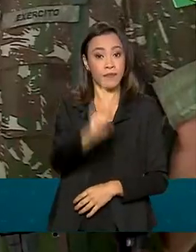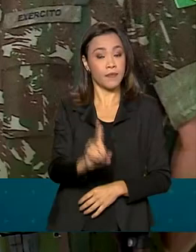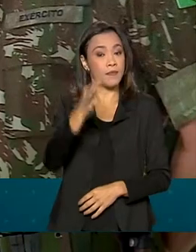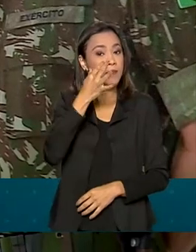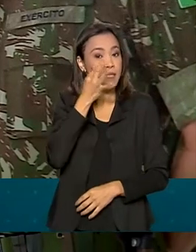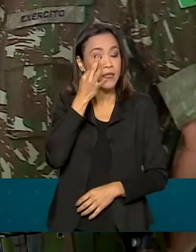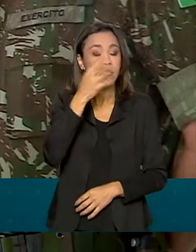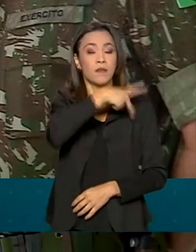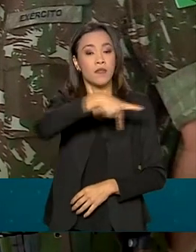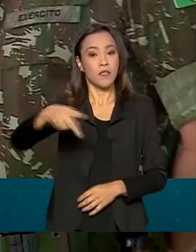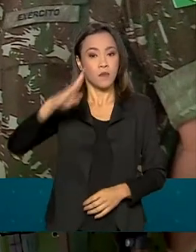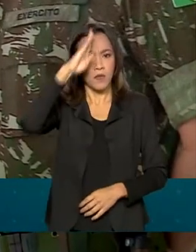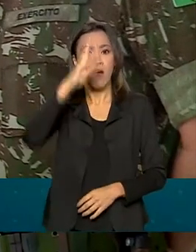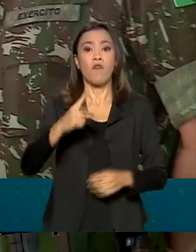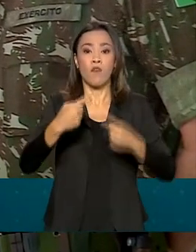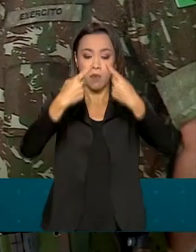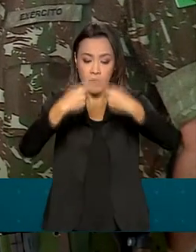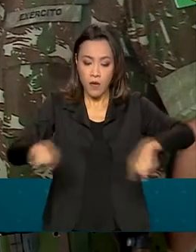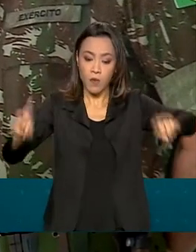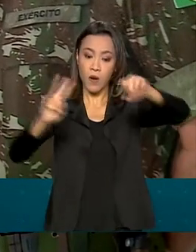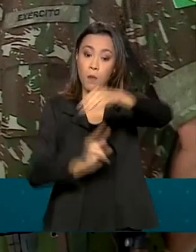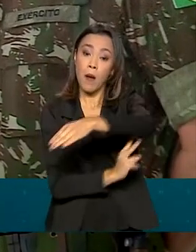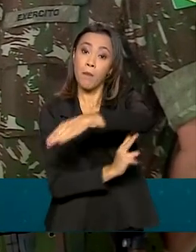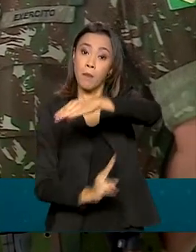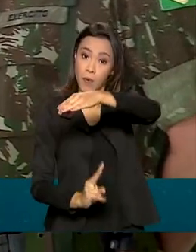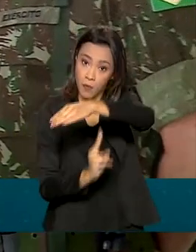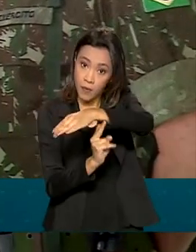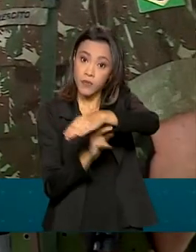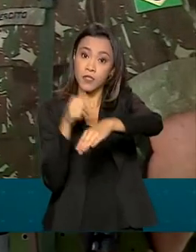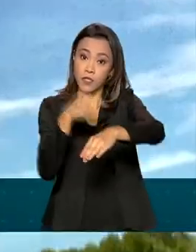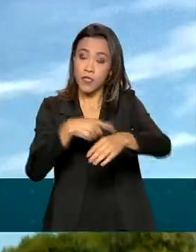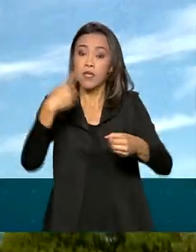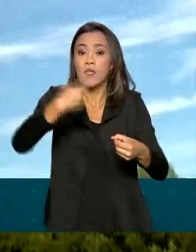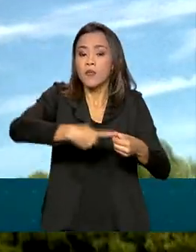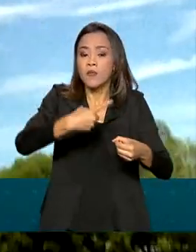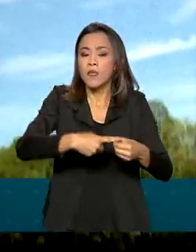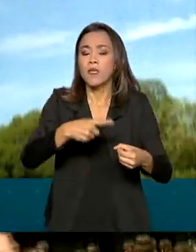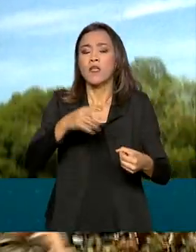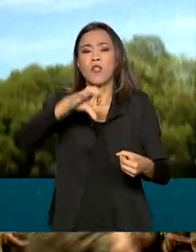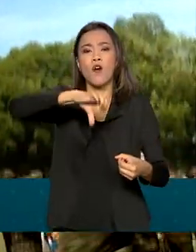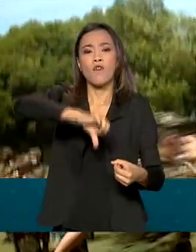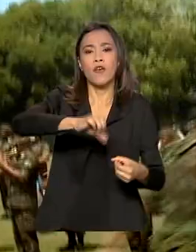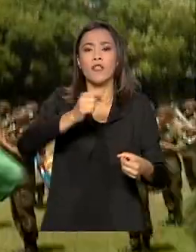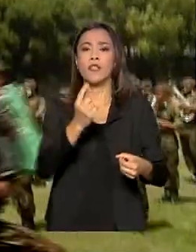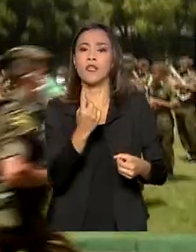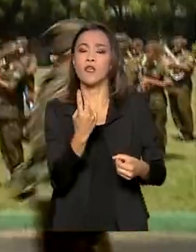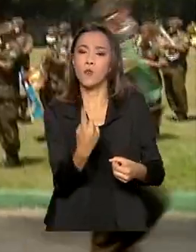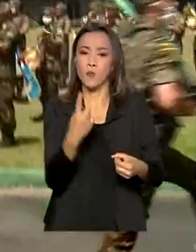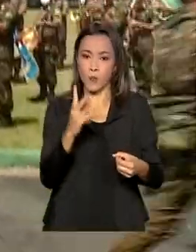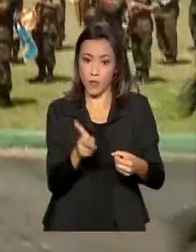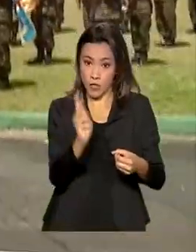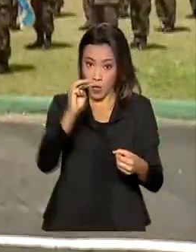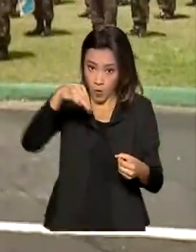vão inaugurar a ponte Rodrigo e Cibele, localizada no quilômetro 91 da BR-307.